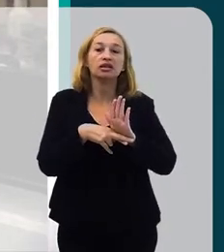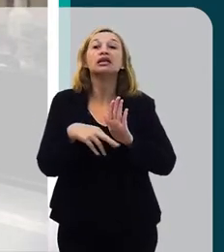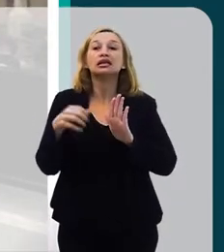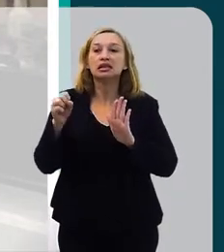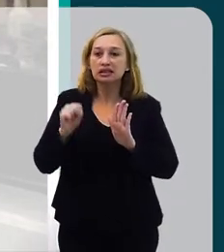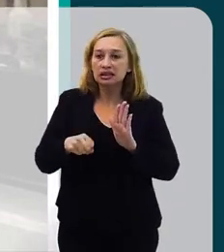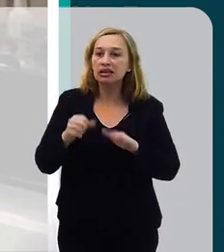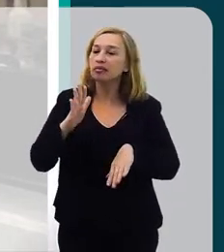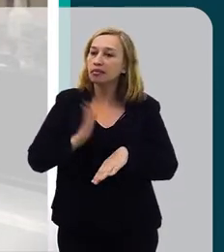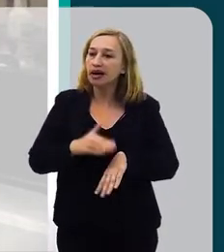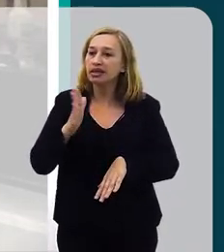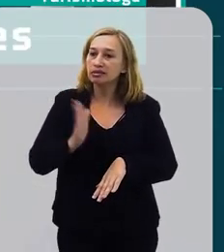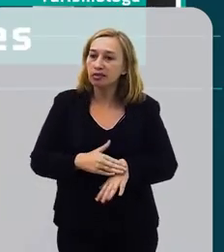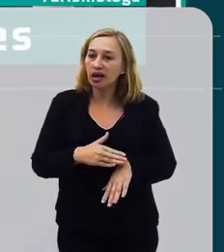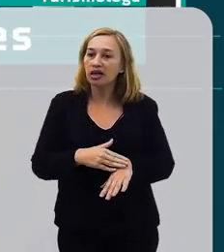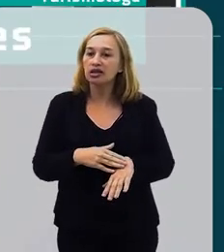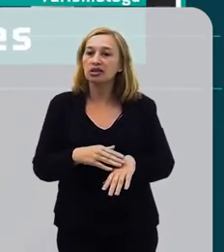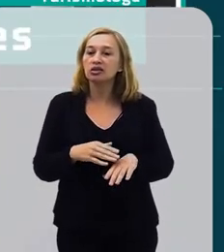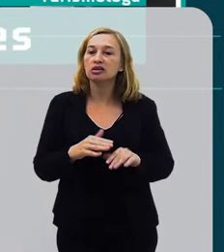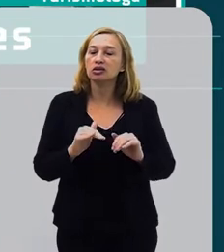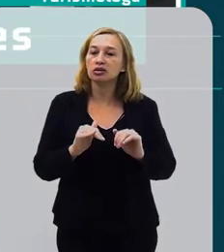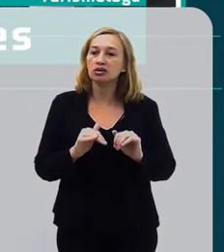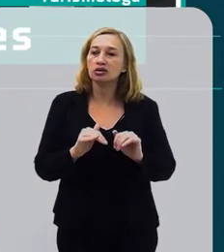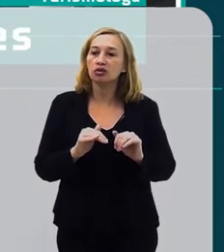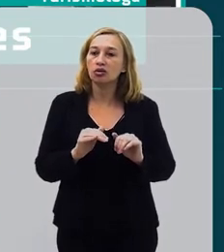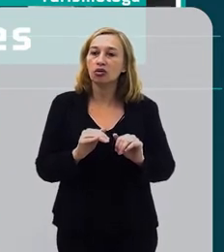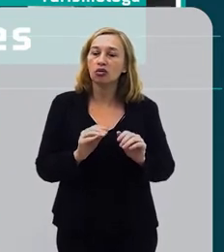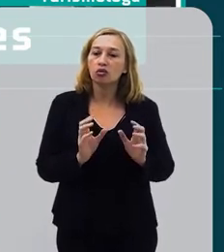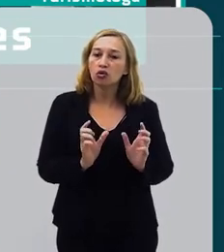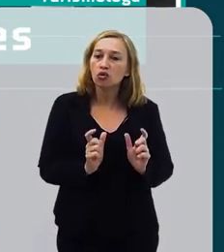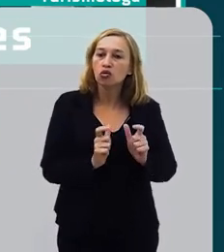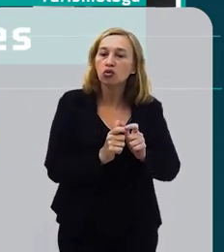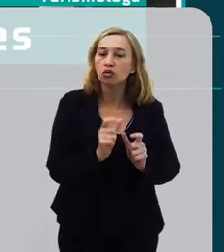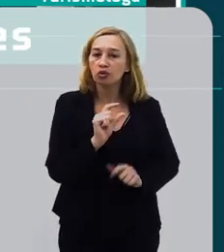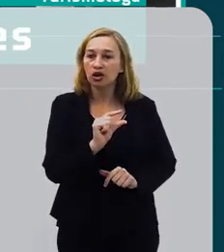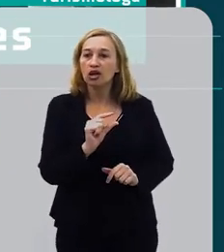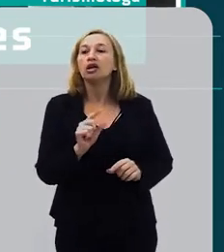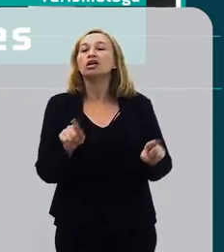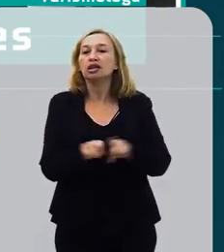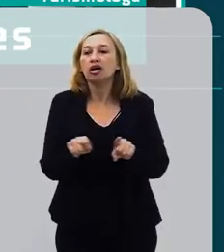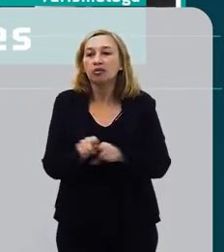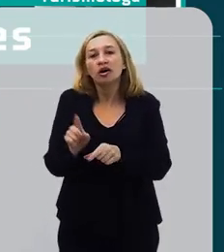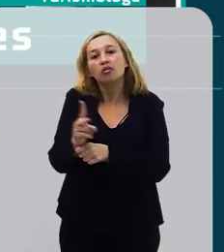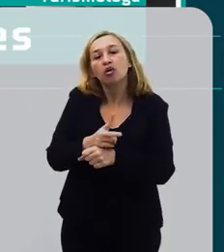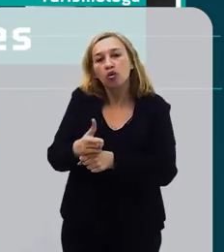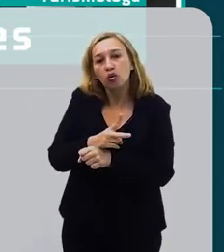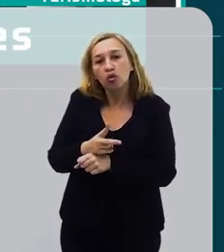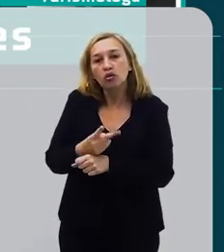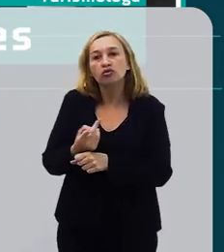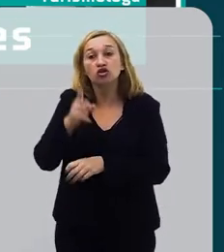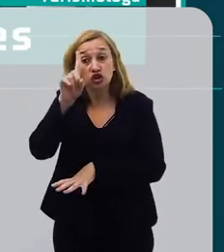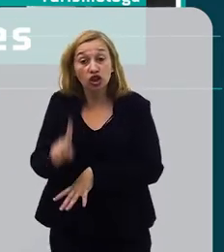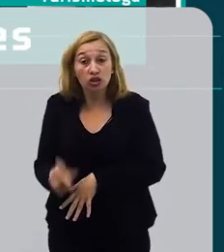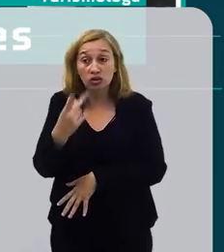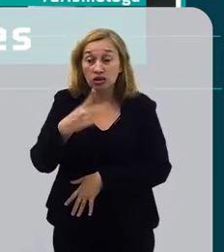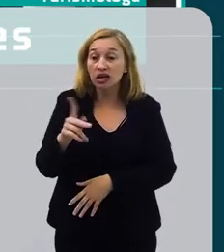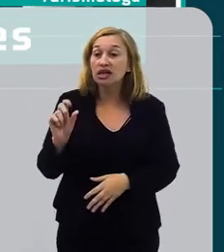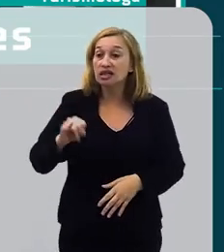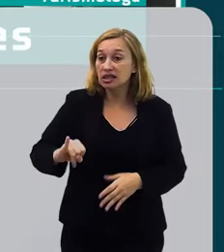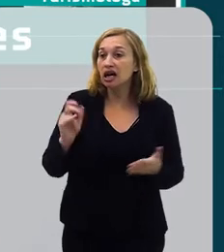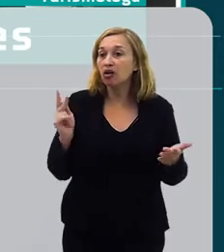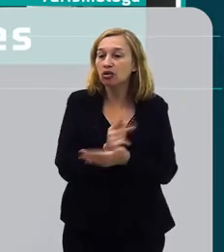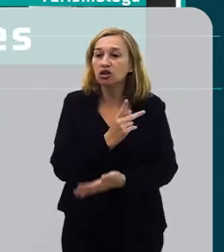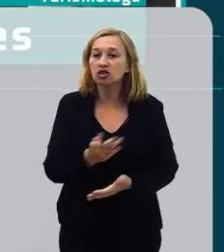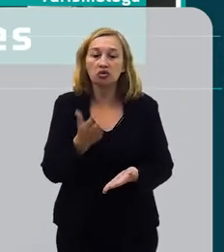regra, tem que ser visto cada vez mais como uma exceção. E também procurem os seus direitos,